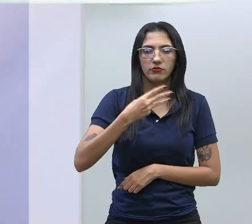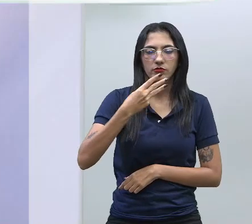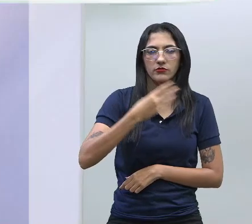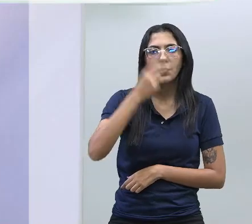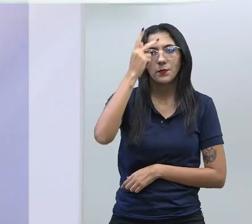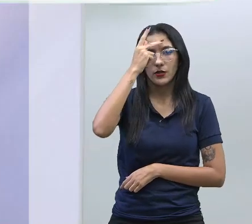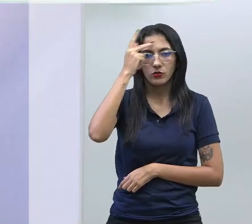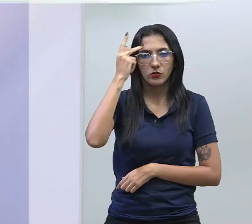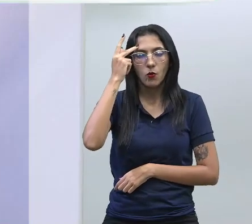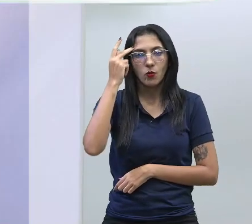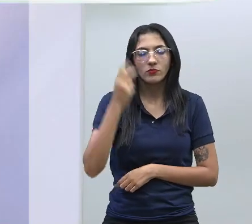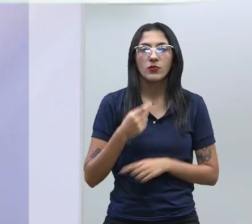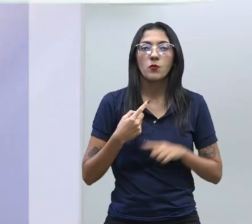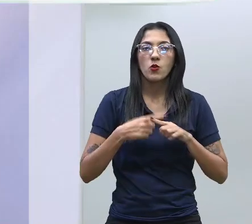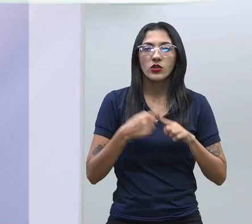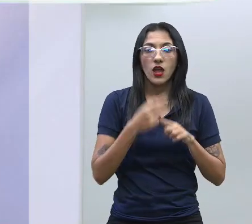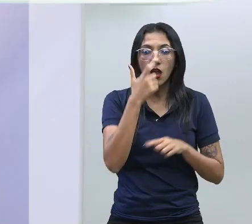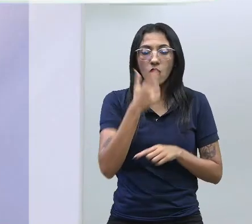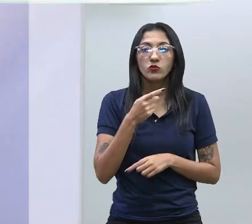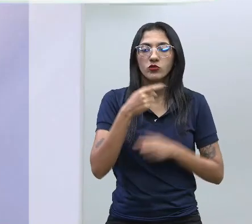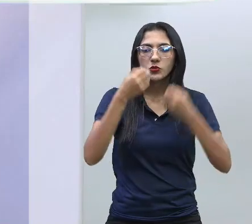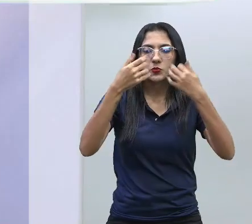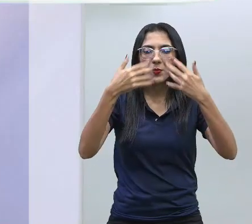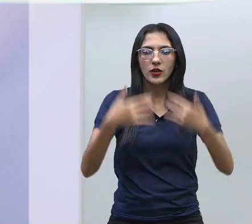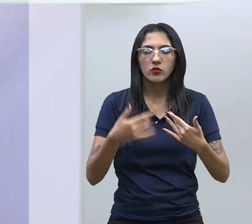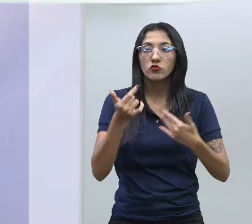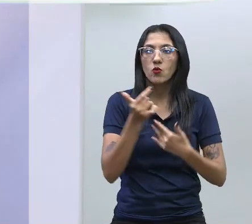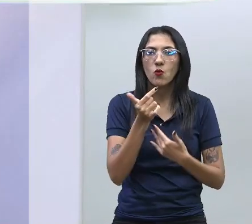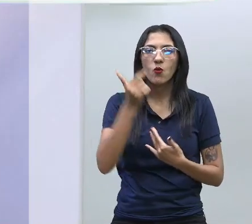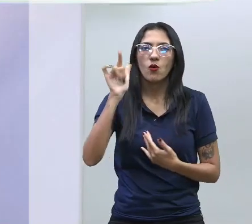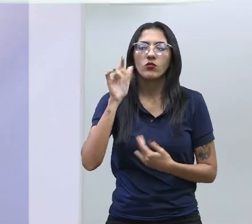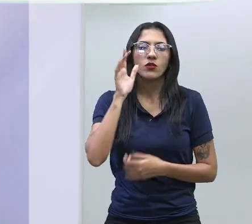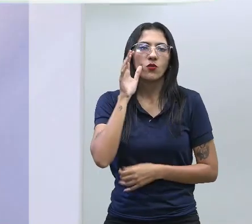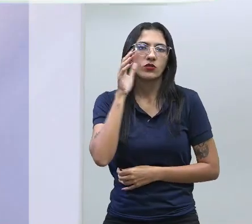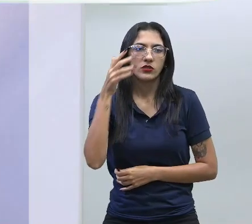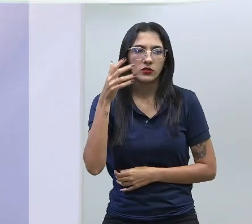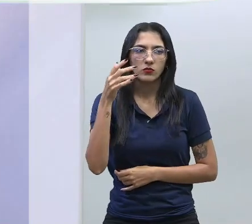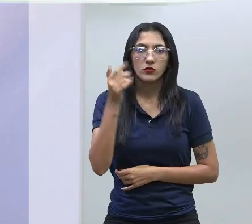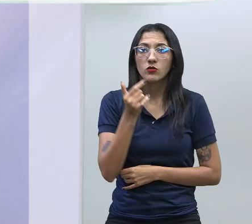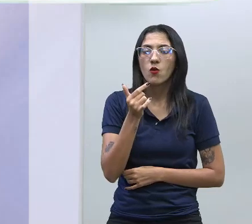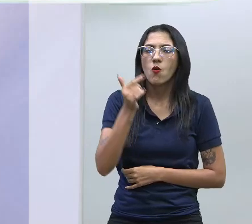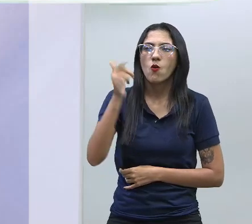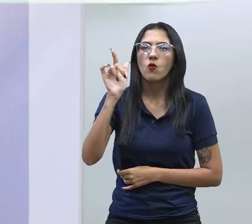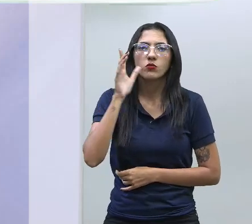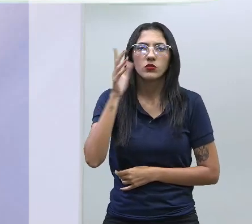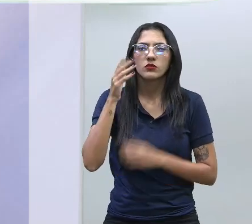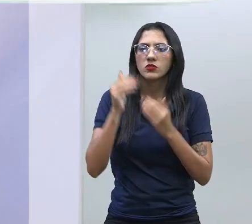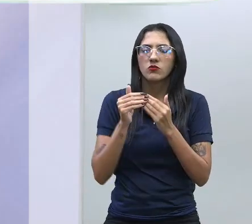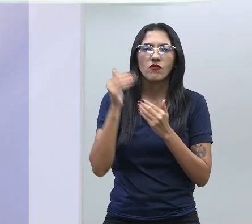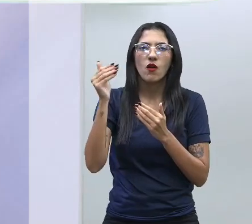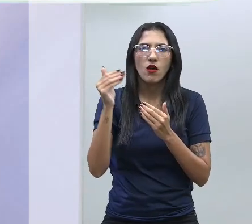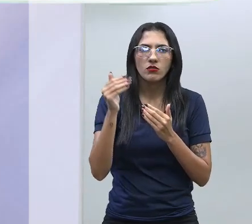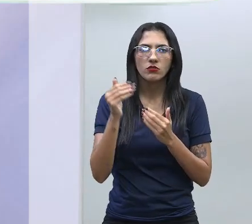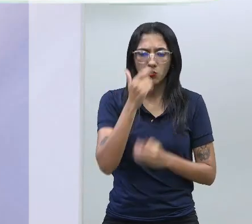porque eu estou falando de outras pessoas, de um acontecimento que houve com outras pessoas, não comigo. Eu estou